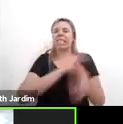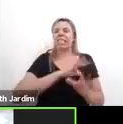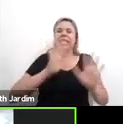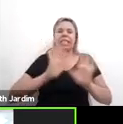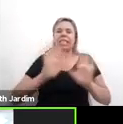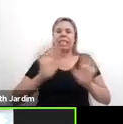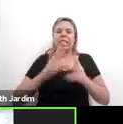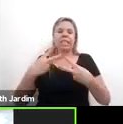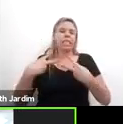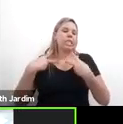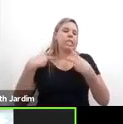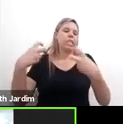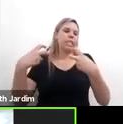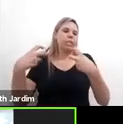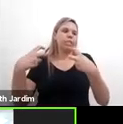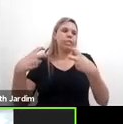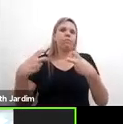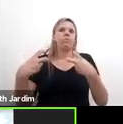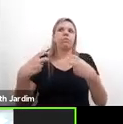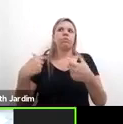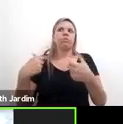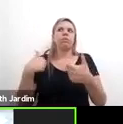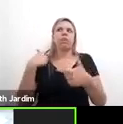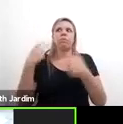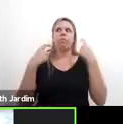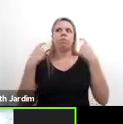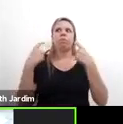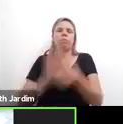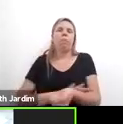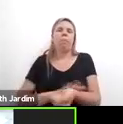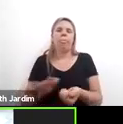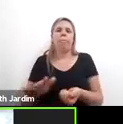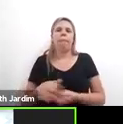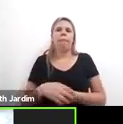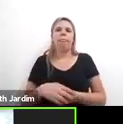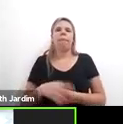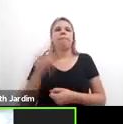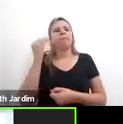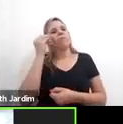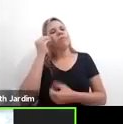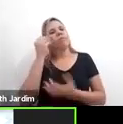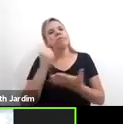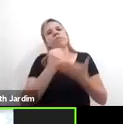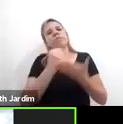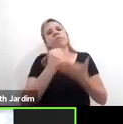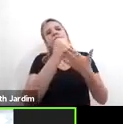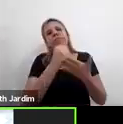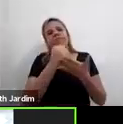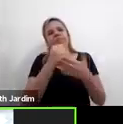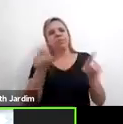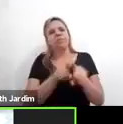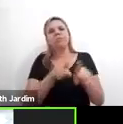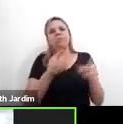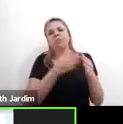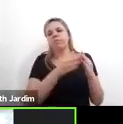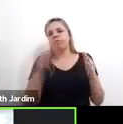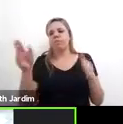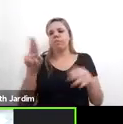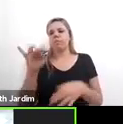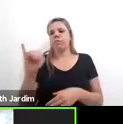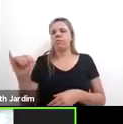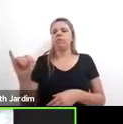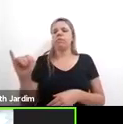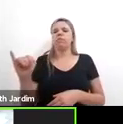percebendo isso, ela tentou me auxiliar, inclusive porque durante o tempo de UTI, ele